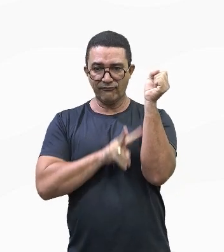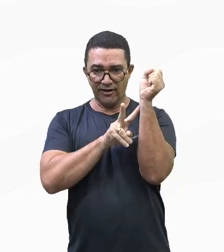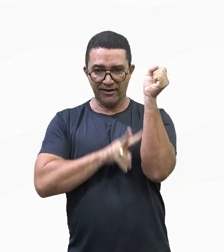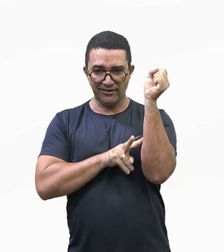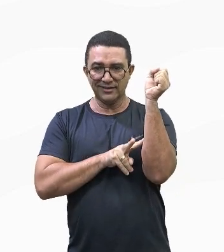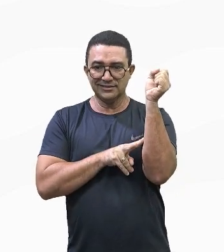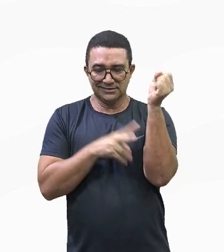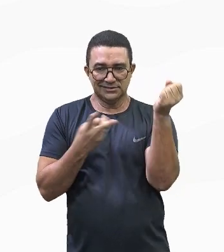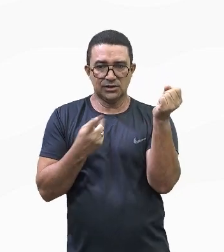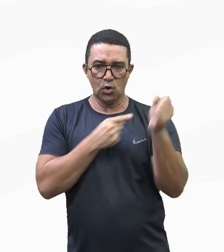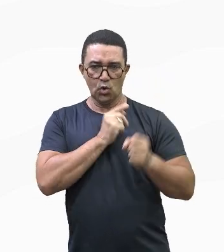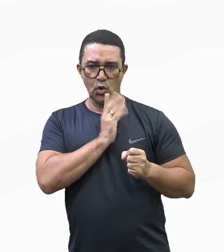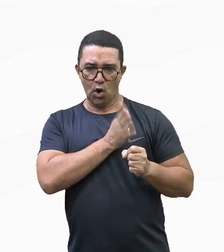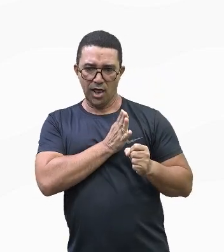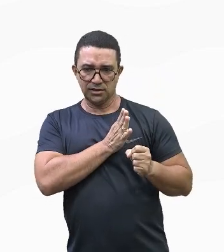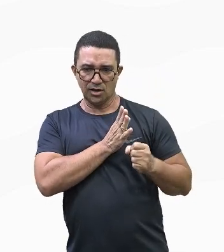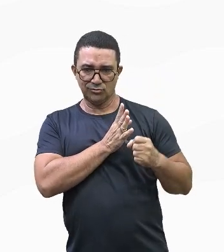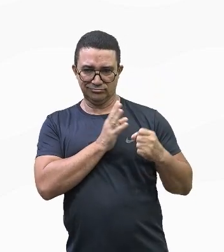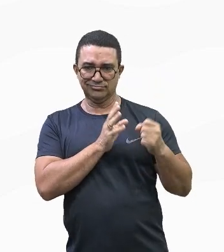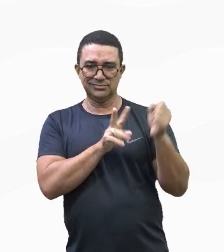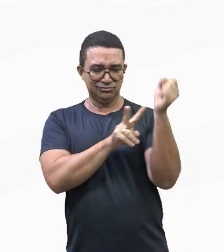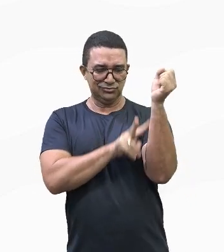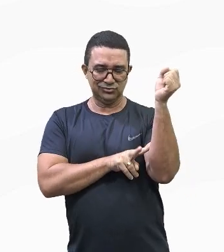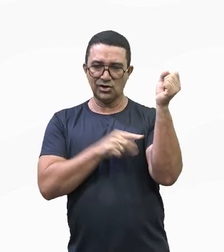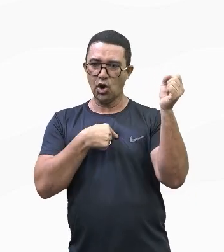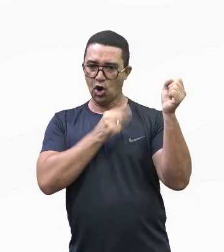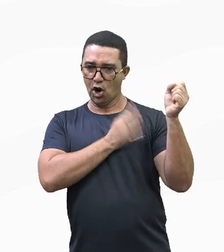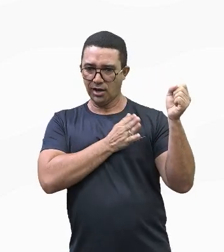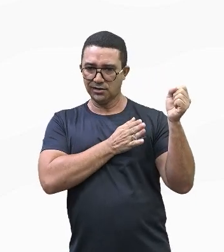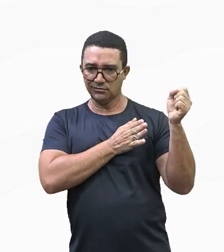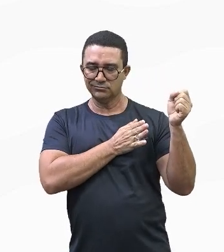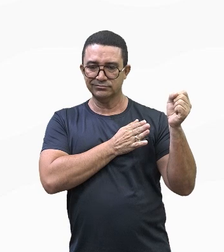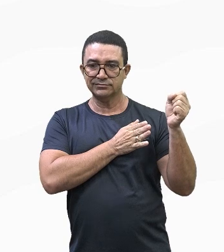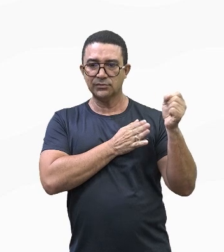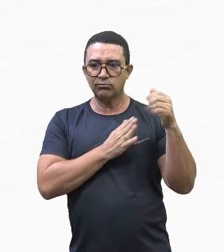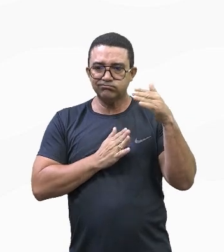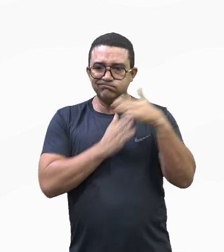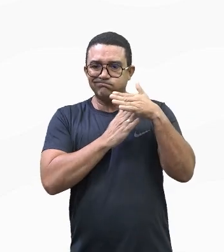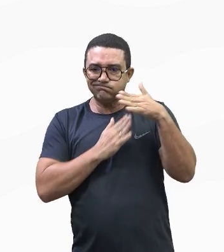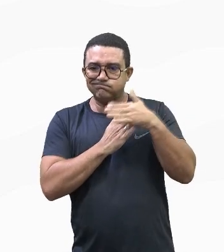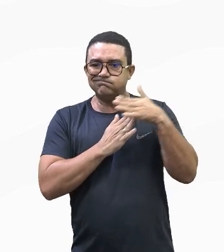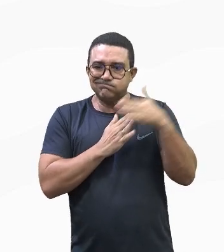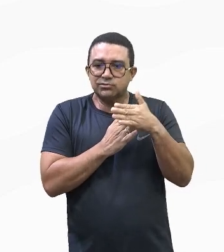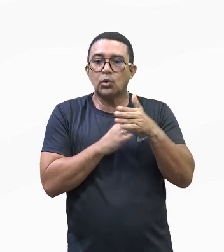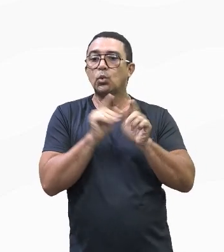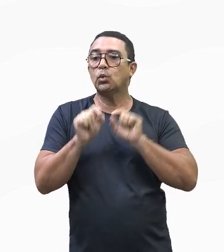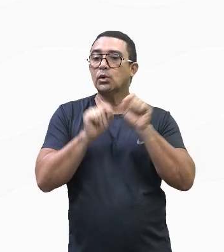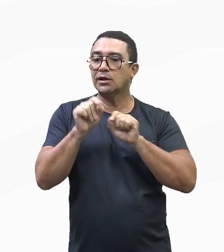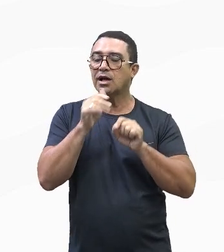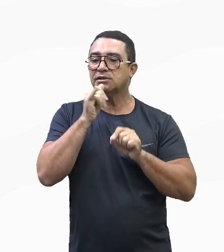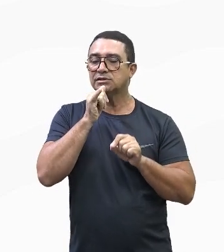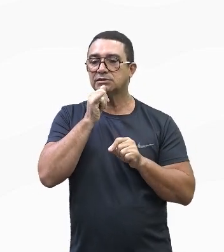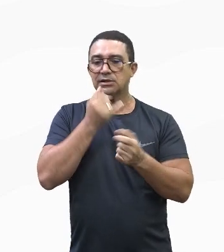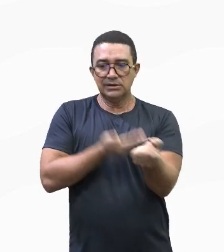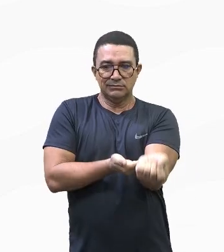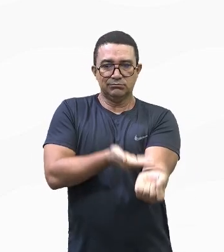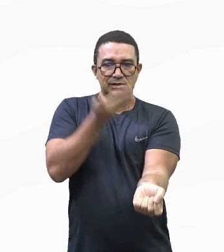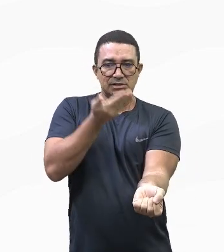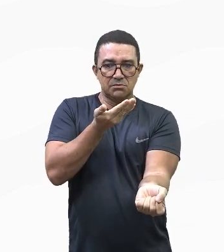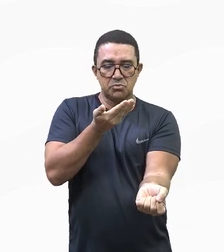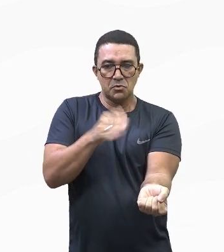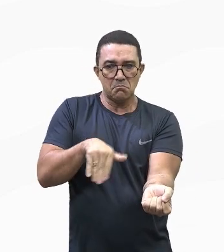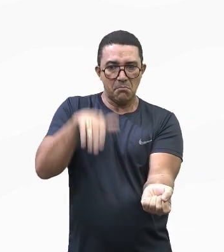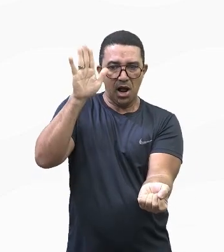né, do coração, do sistema cardio, né, do indivíduo, causada quando os valores de pressões máximas e mínimas